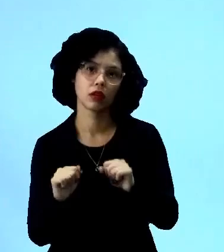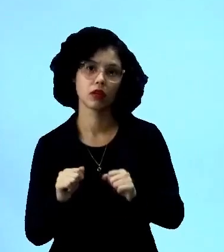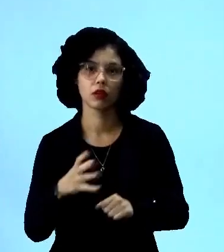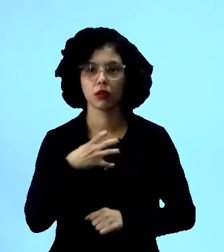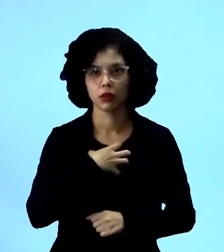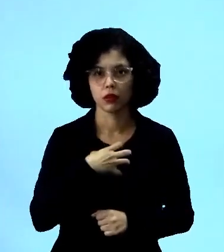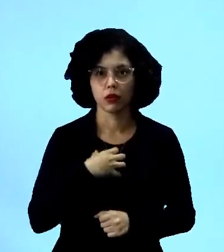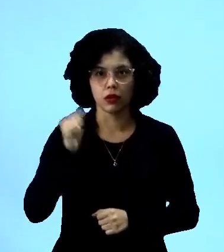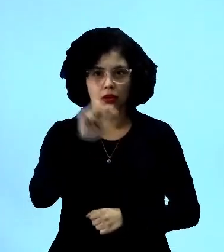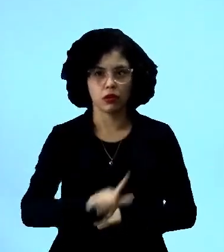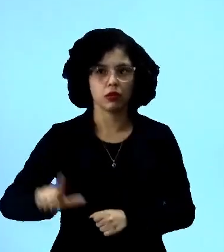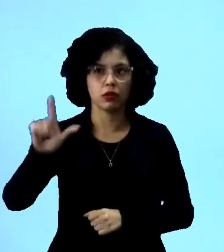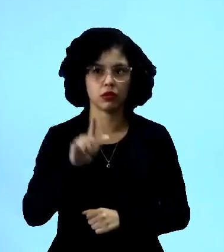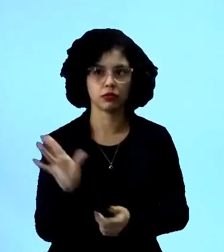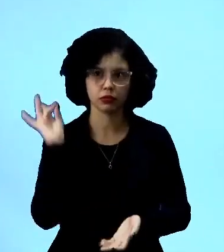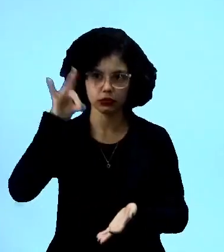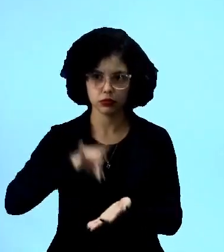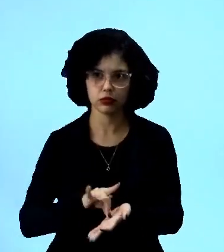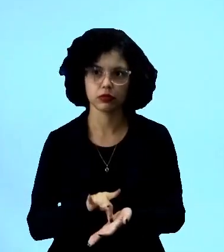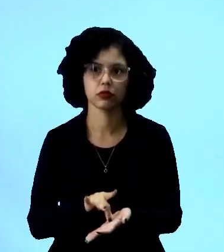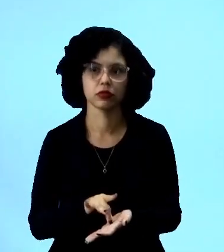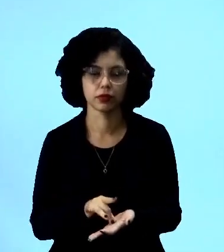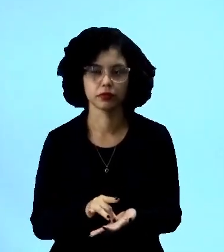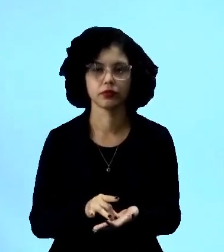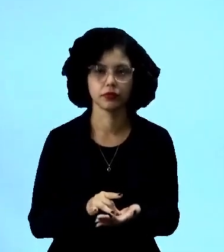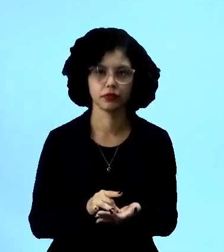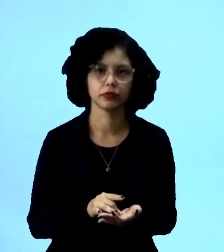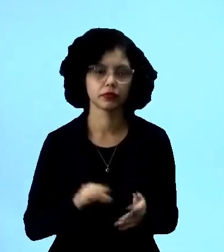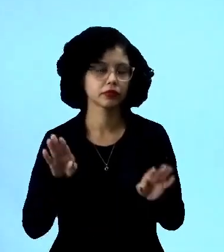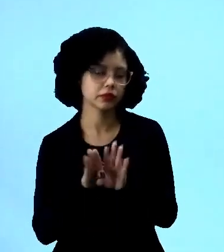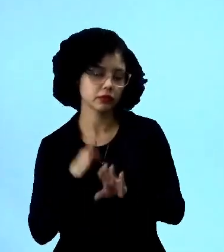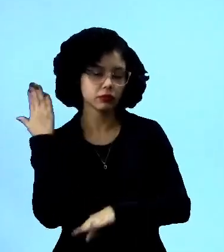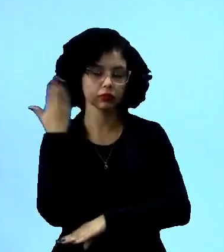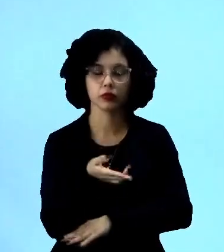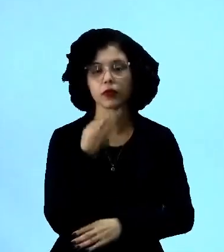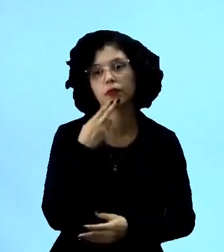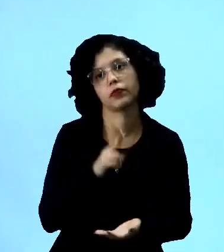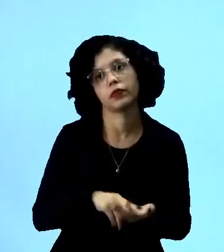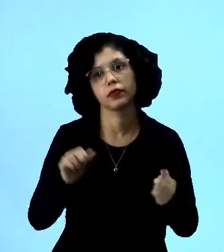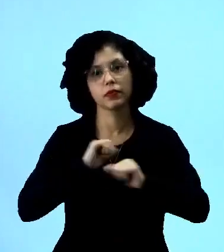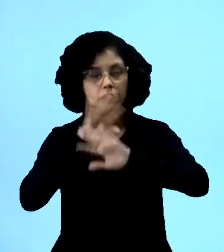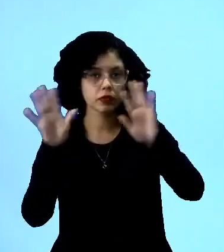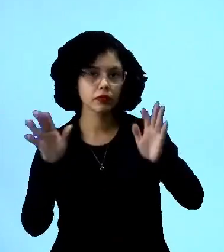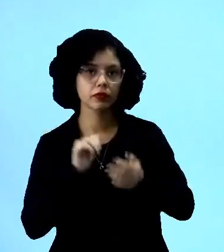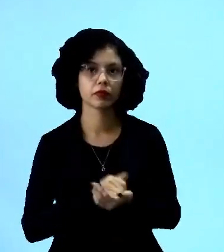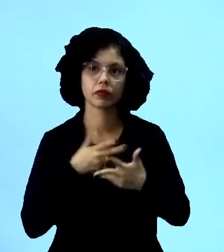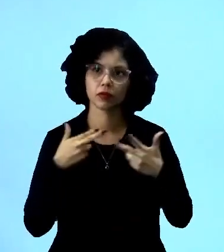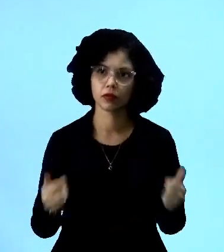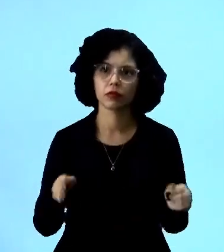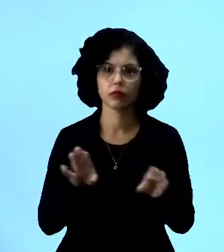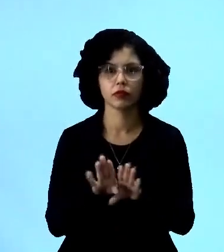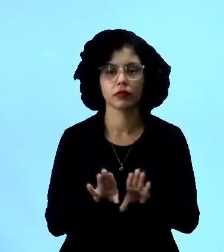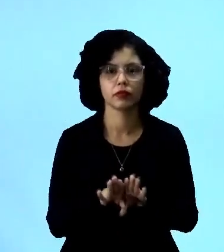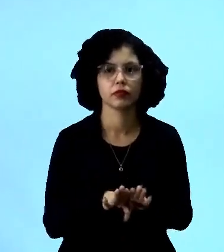sentido literal, real. Então, a carta, ela é direta, como eu disse, ela é clara e ela é